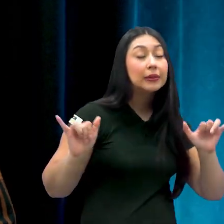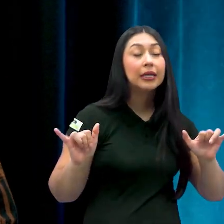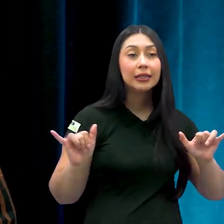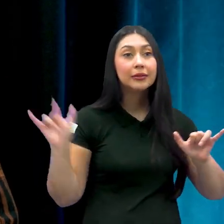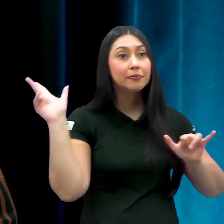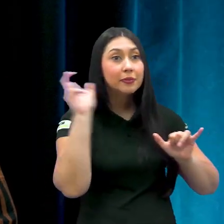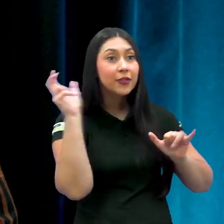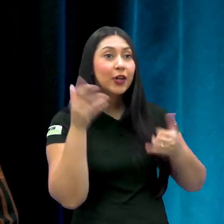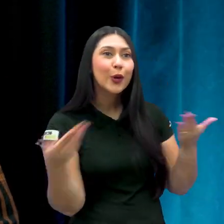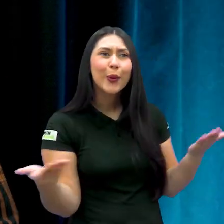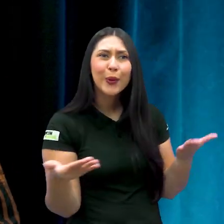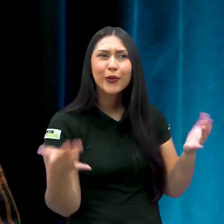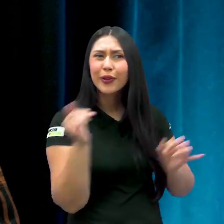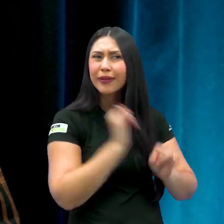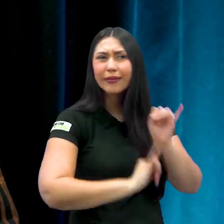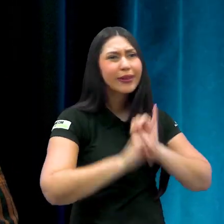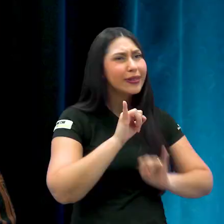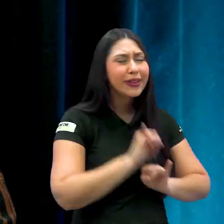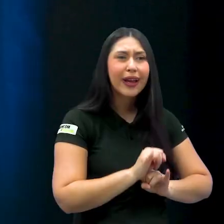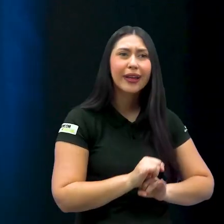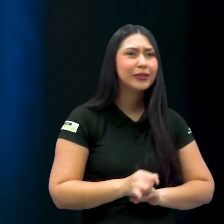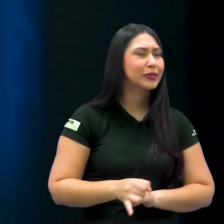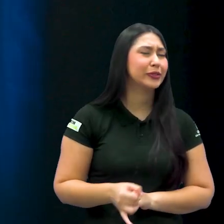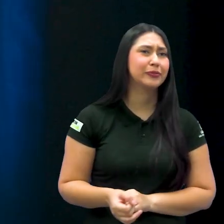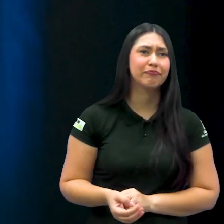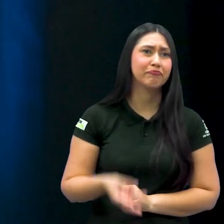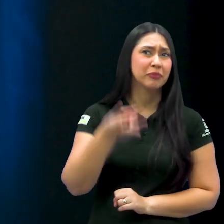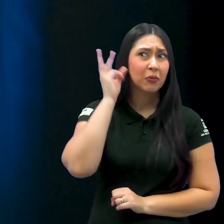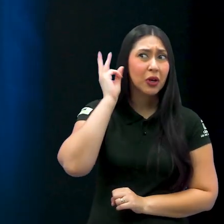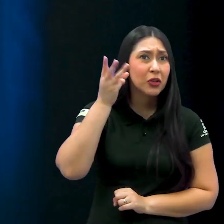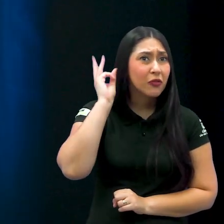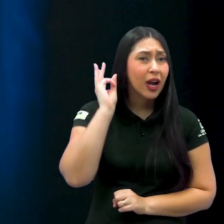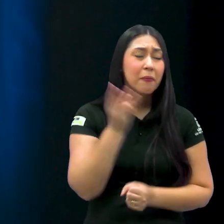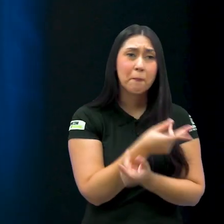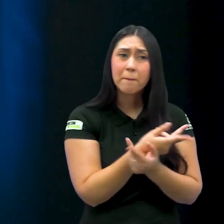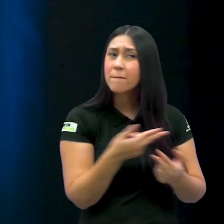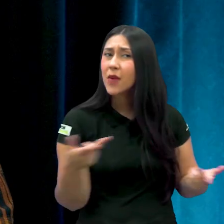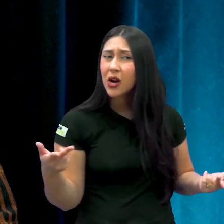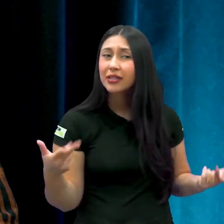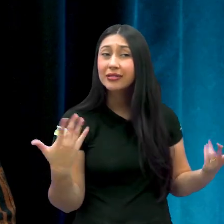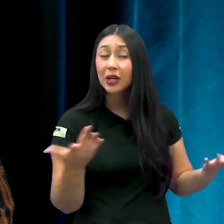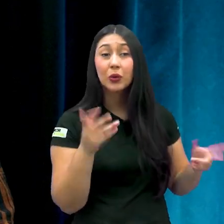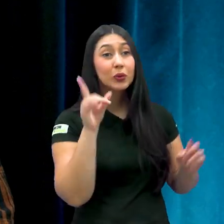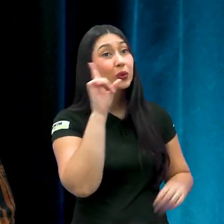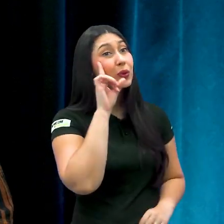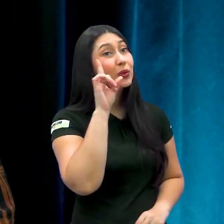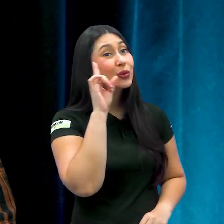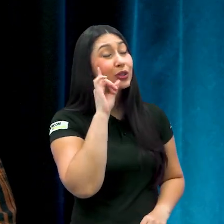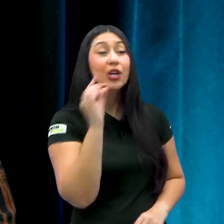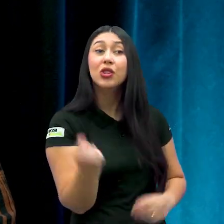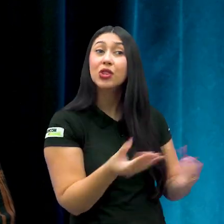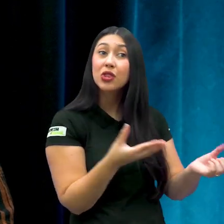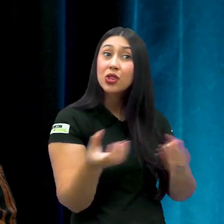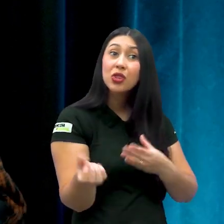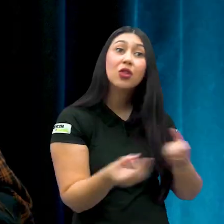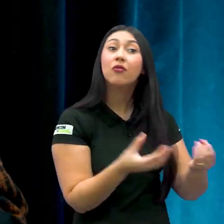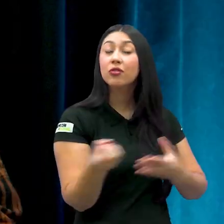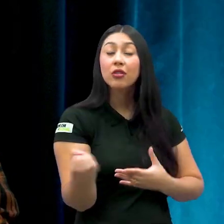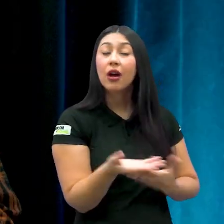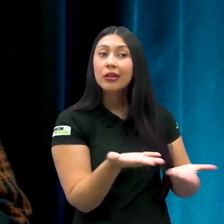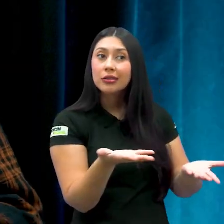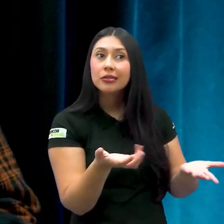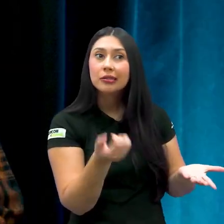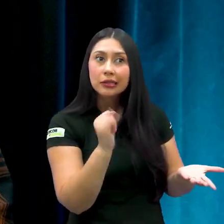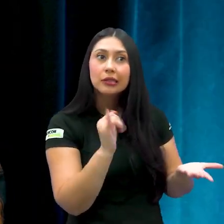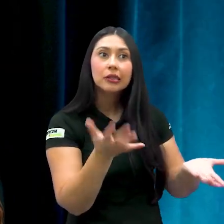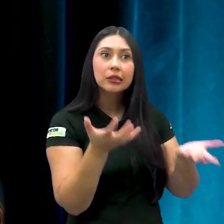ouvirem. Hoje a gente tem internet, tem streams, então você vai ter novidade todo dia, cara. Acho que todo dia você entrar, se quiser mesmo procurar,